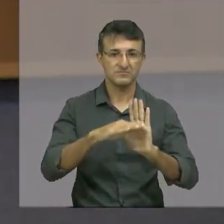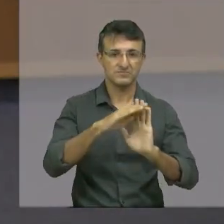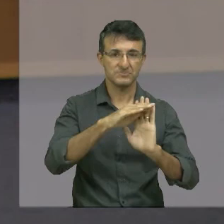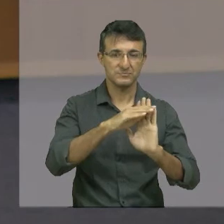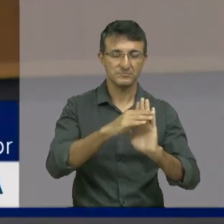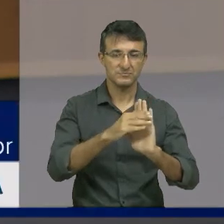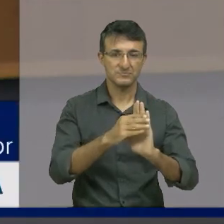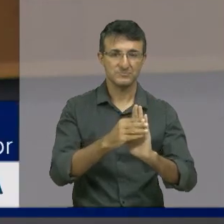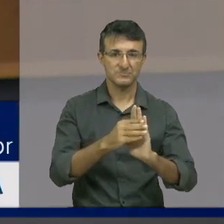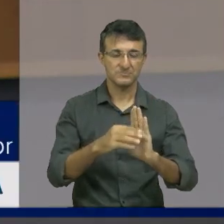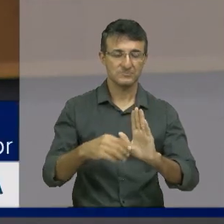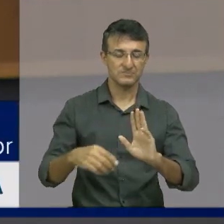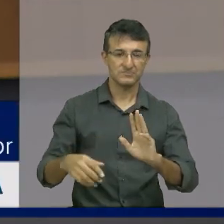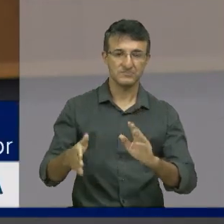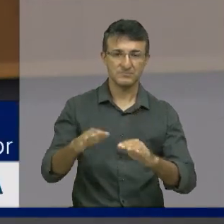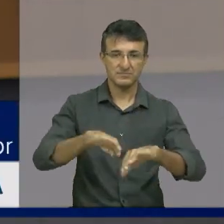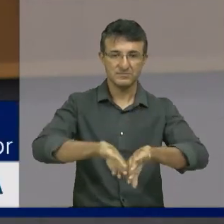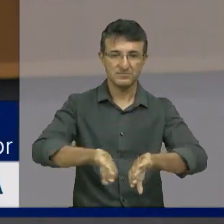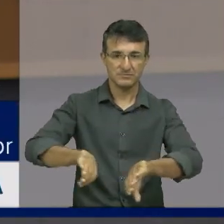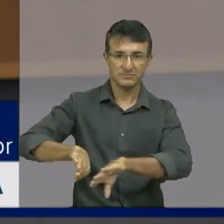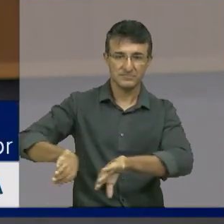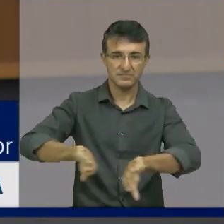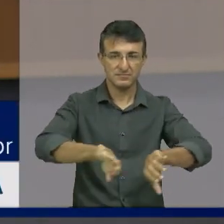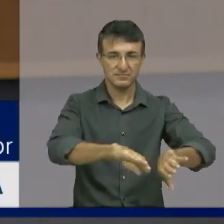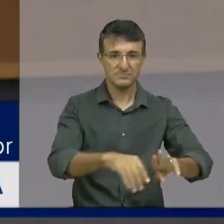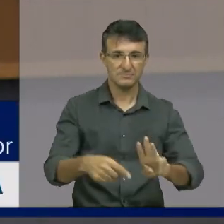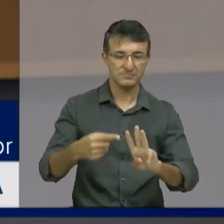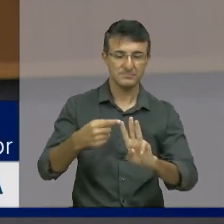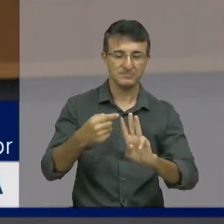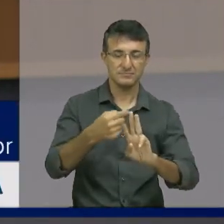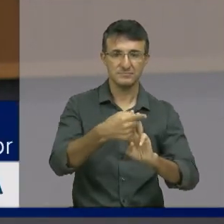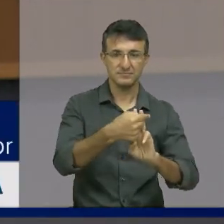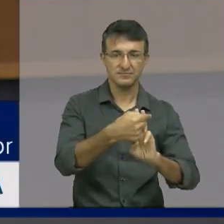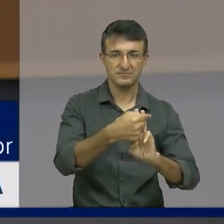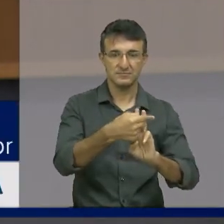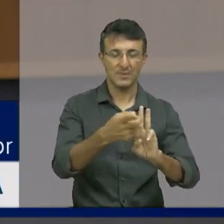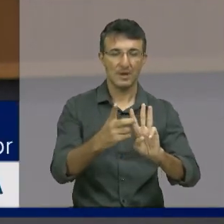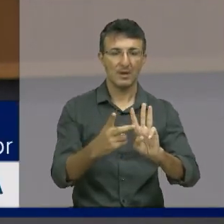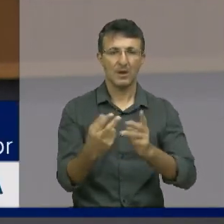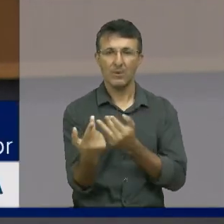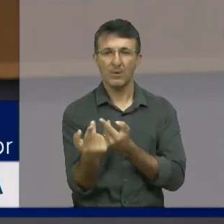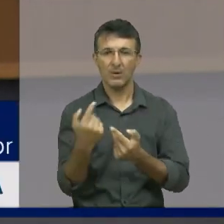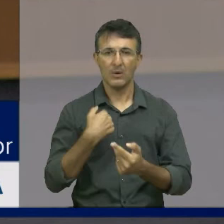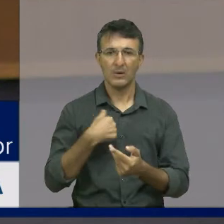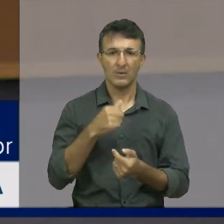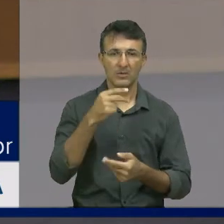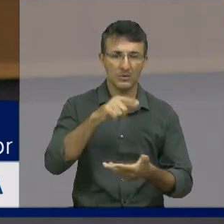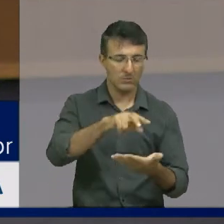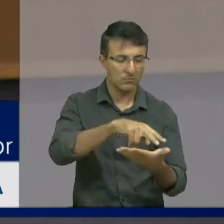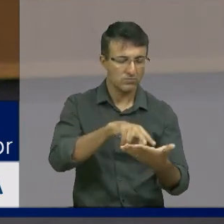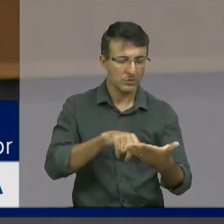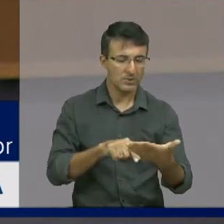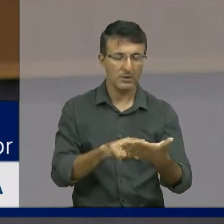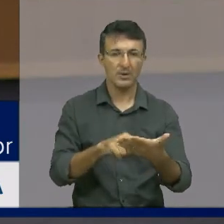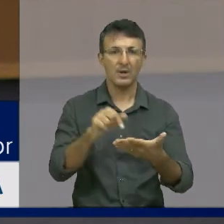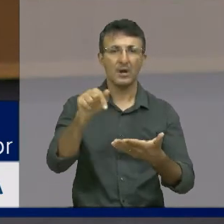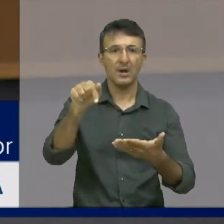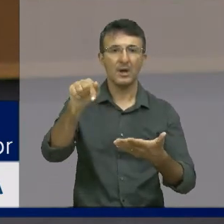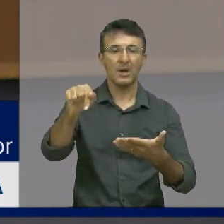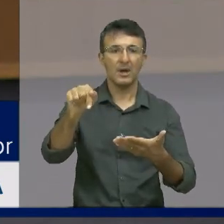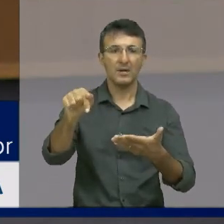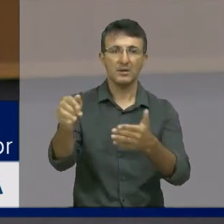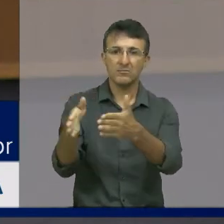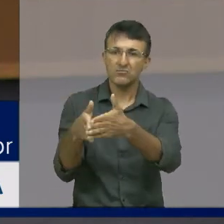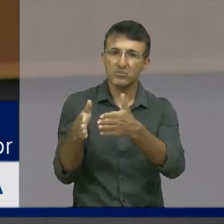setores, ela é bastante importante. Como eu li a proposta, eles solicitam, inclusive, que sejam